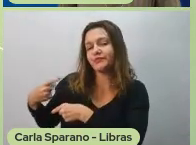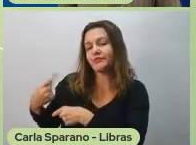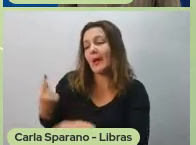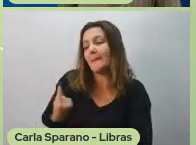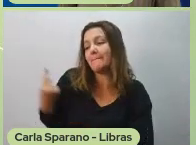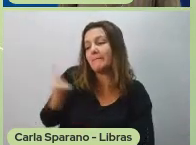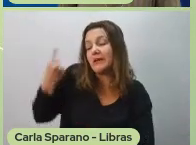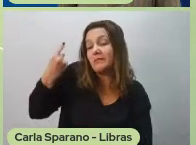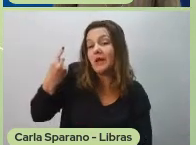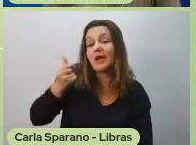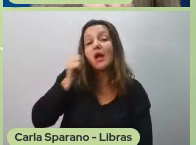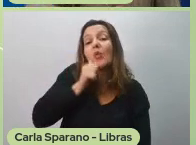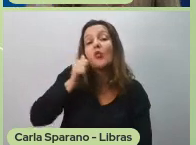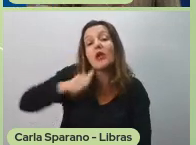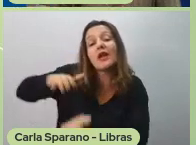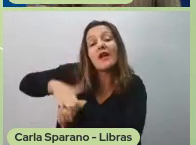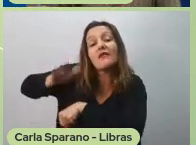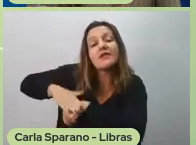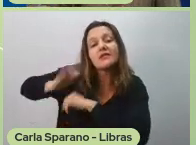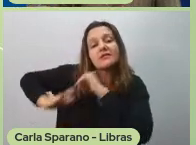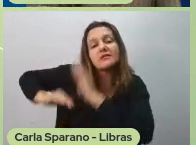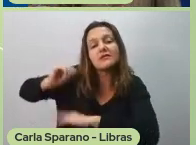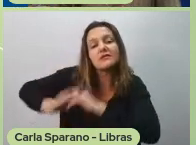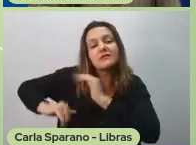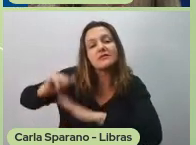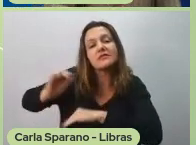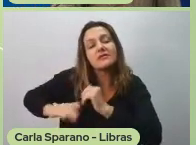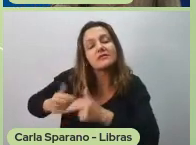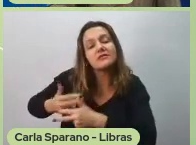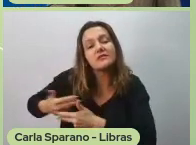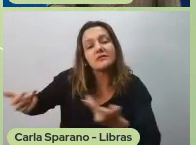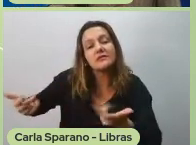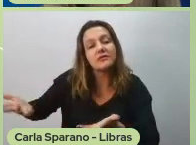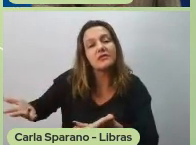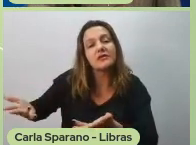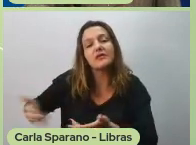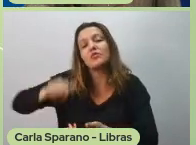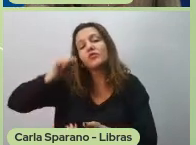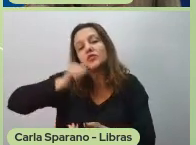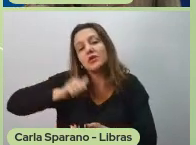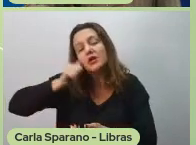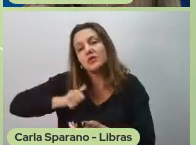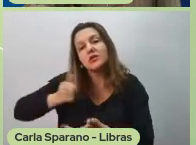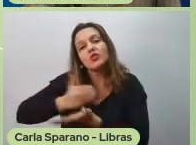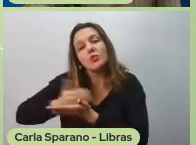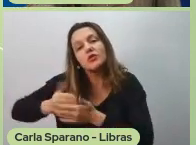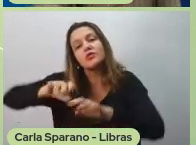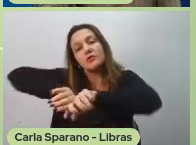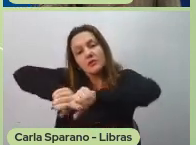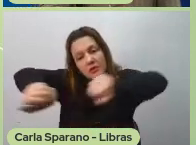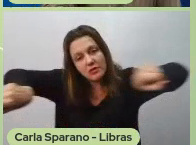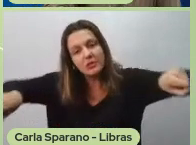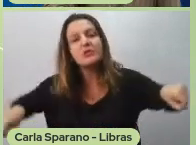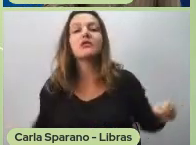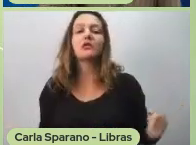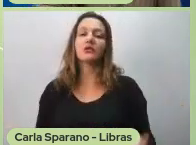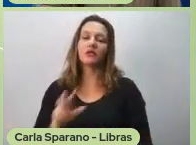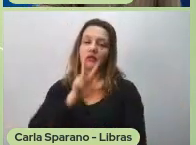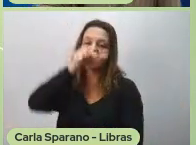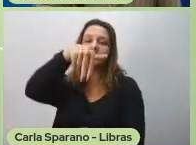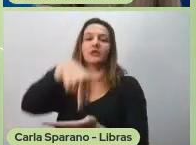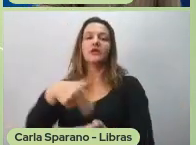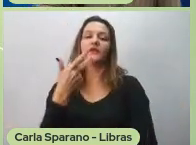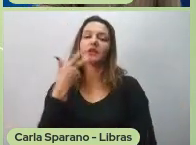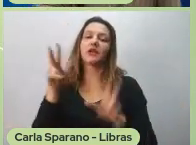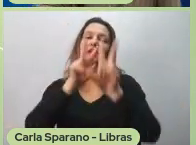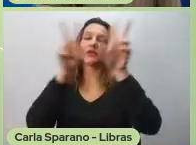coisa. Então, eu sou daquela das mulheres que abriram caminhos para falar de inclusão